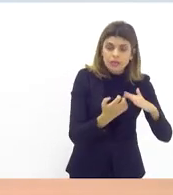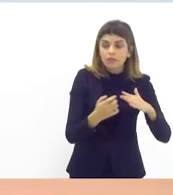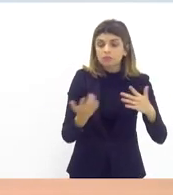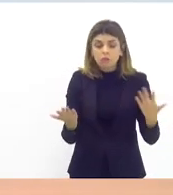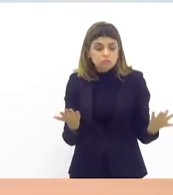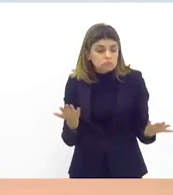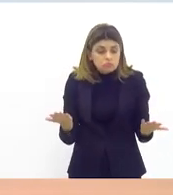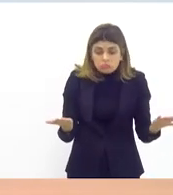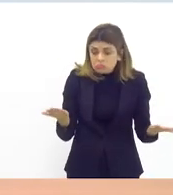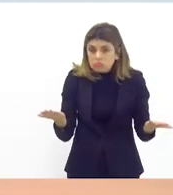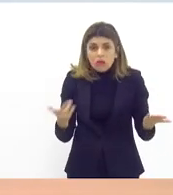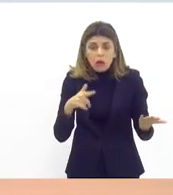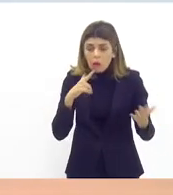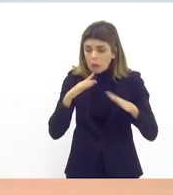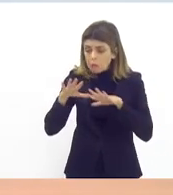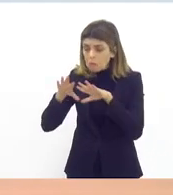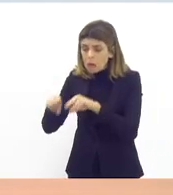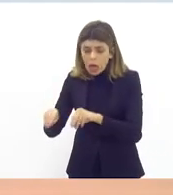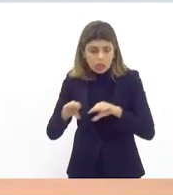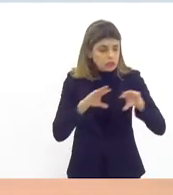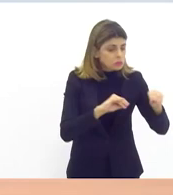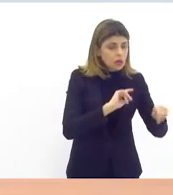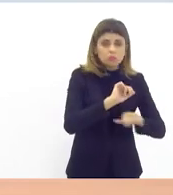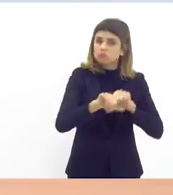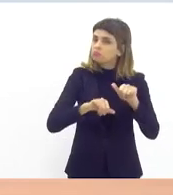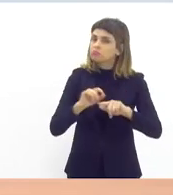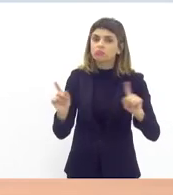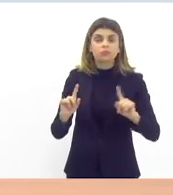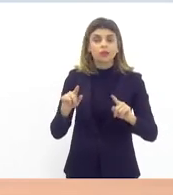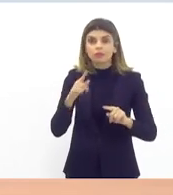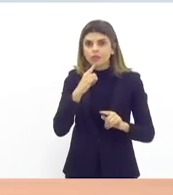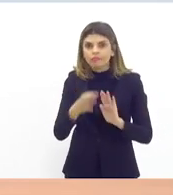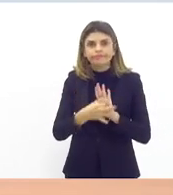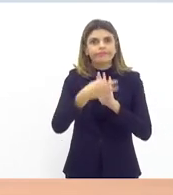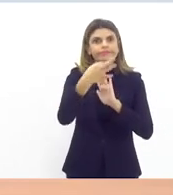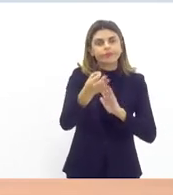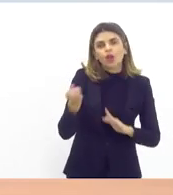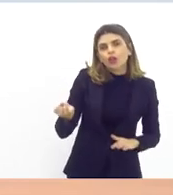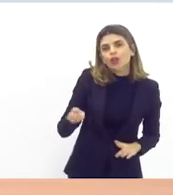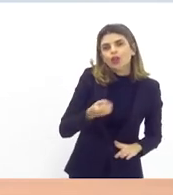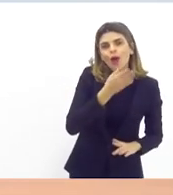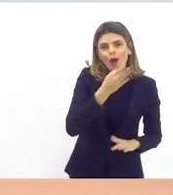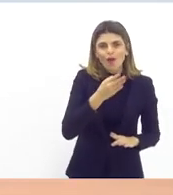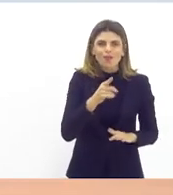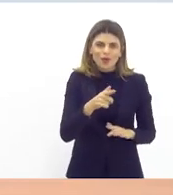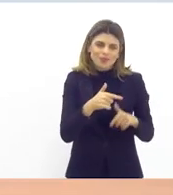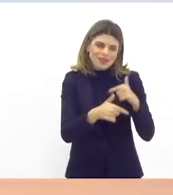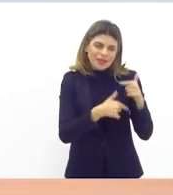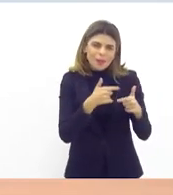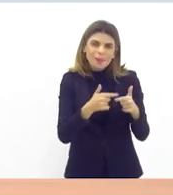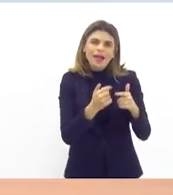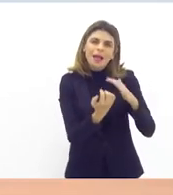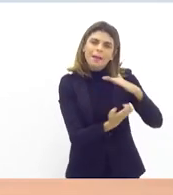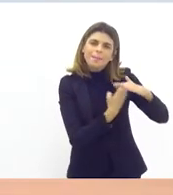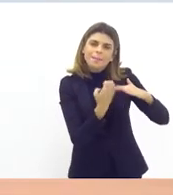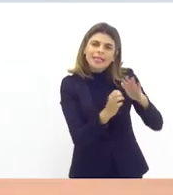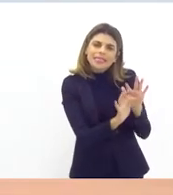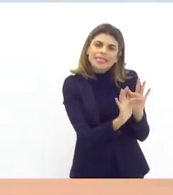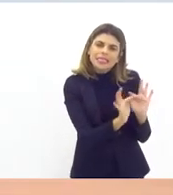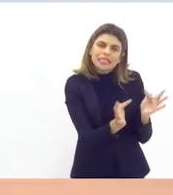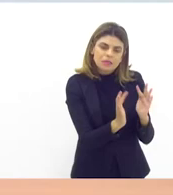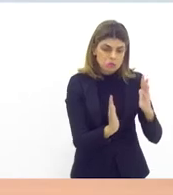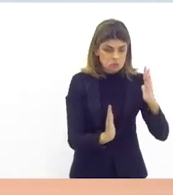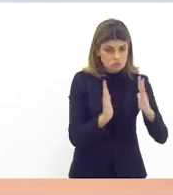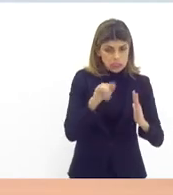sendo mexido. Na verdade, está se dando uma alternativa nova para o Simples, que é a empresa do Simples, que está no meio da cadeia, se